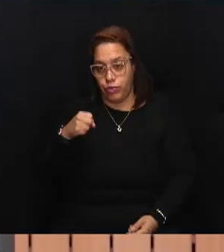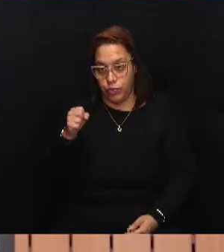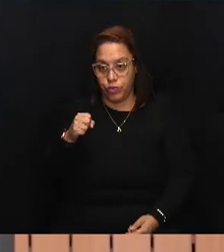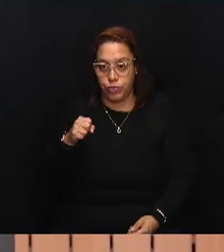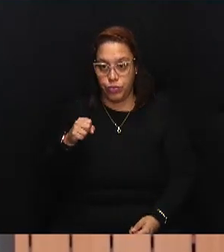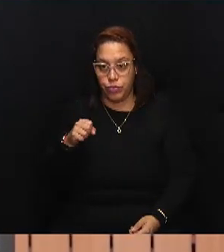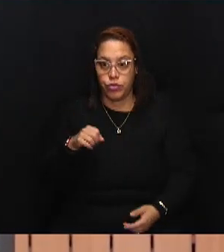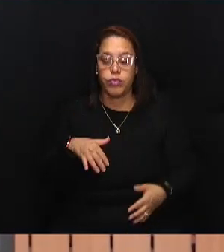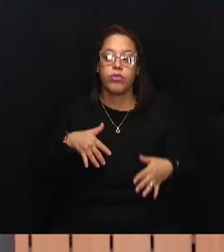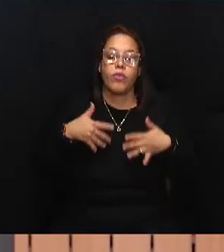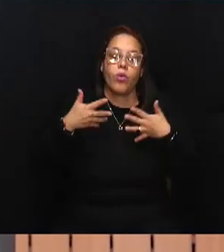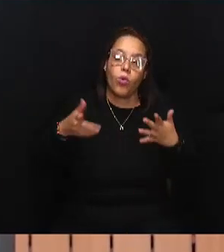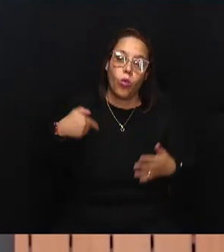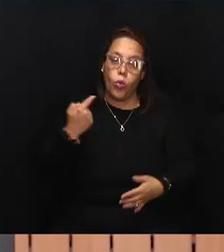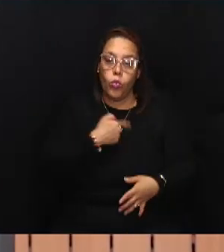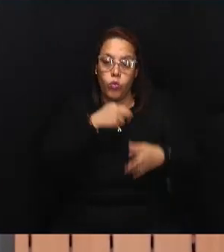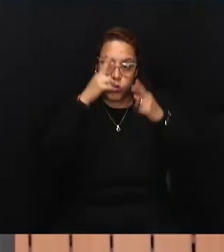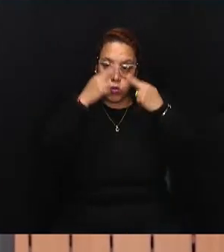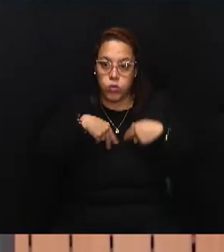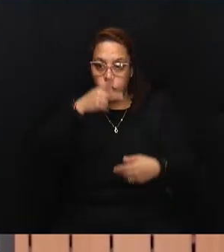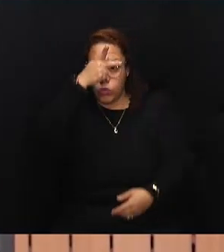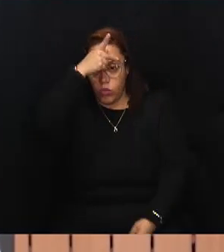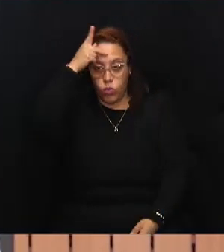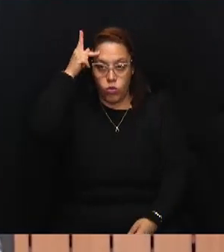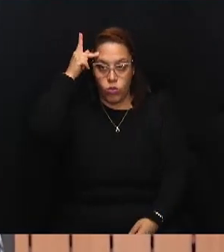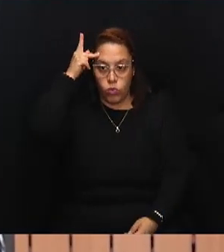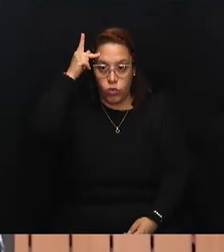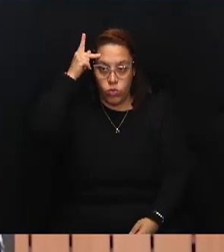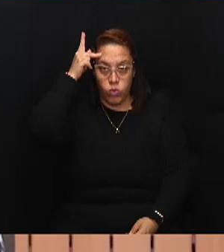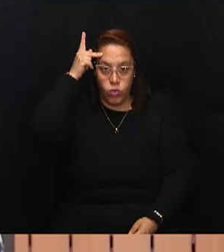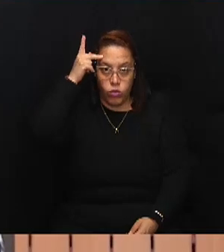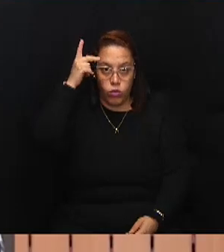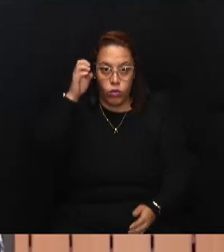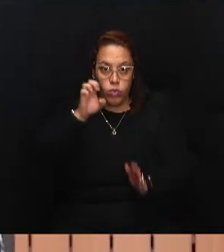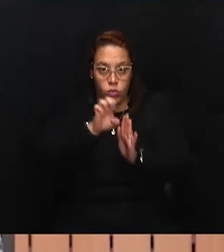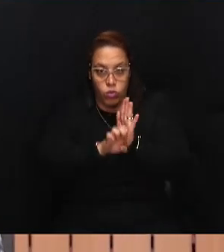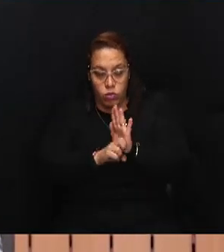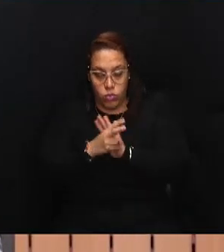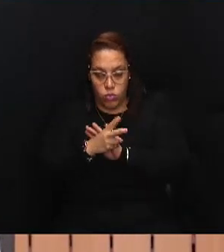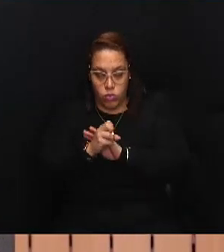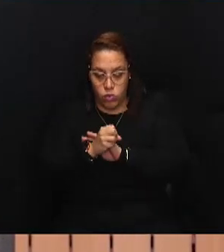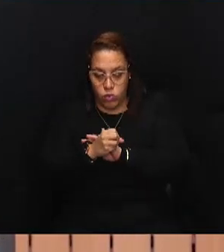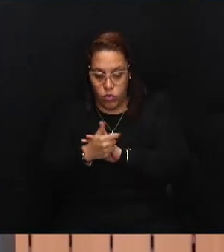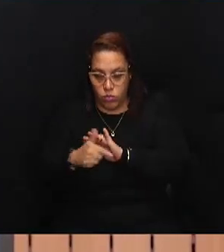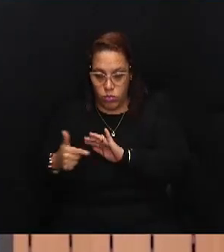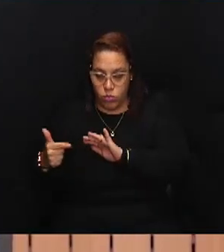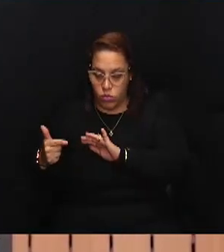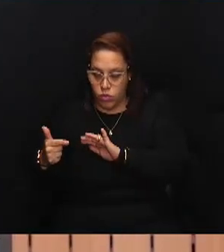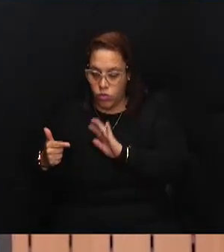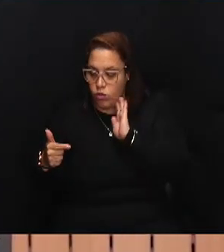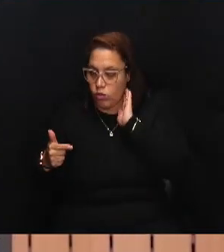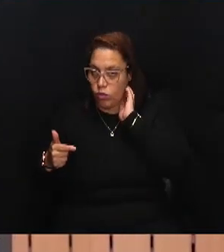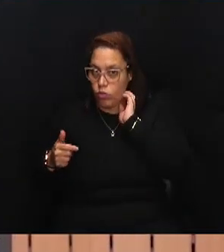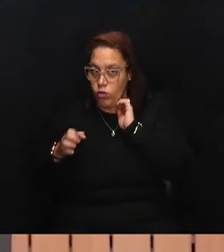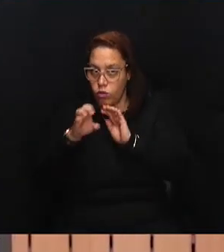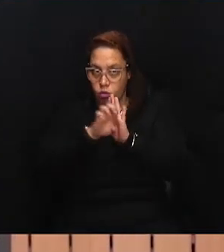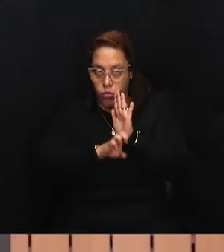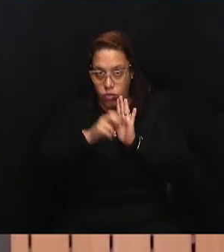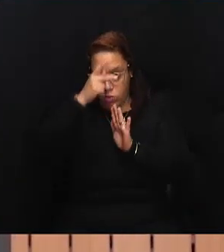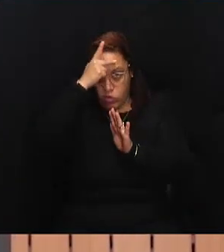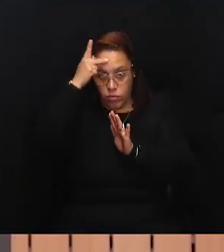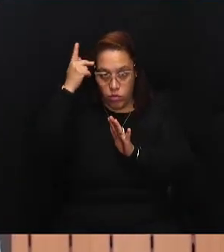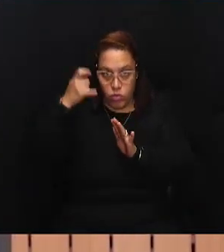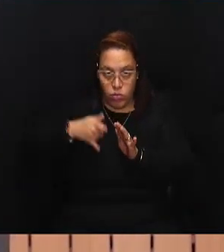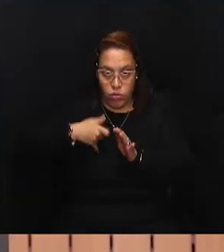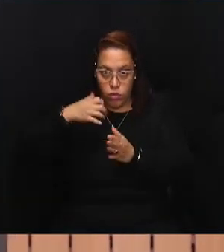nós respeitamos a pessoa, né? Por isso que o Estatuto, em 2022, ele deixou de ser o Estatuto do Idoso e passou a ser